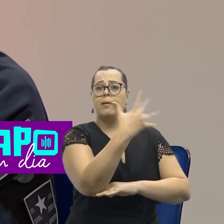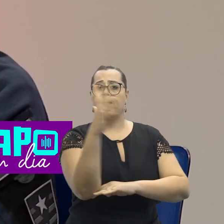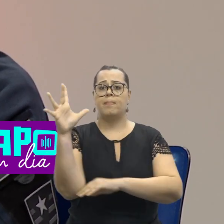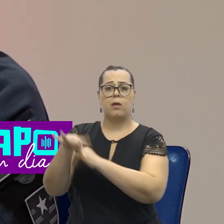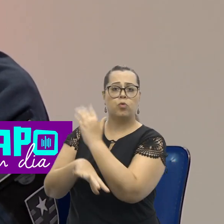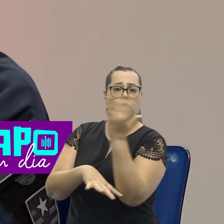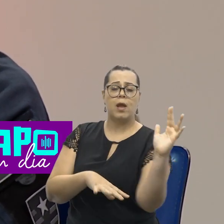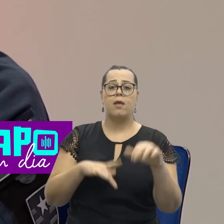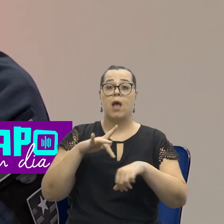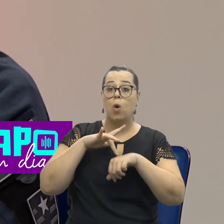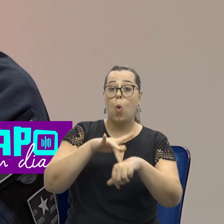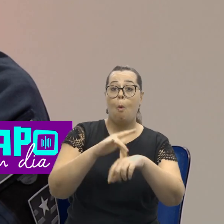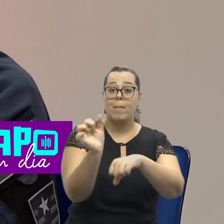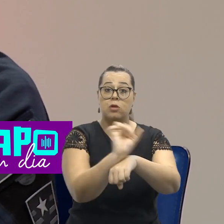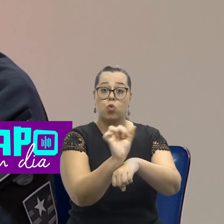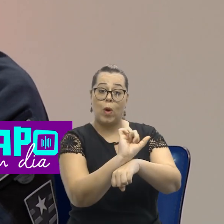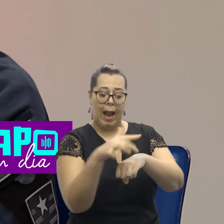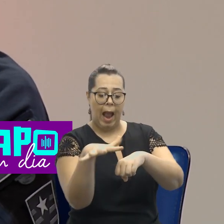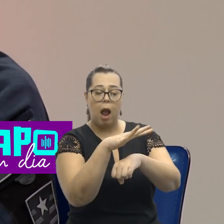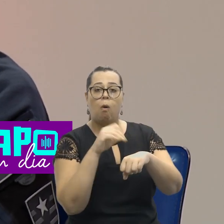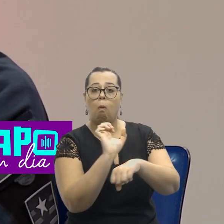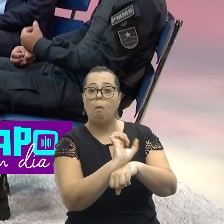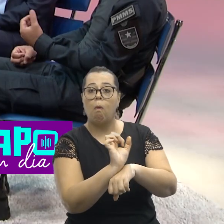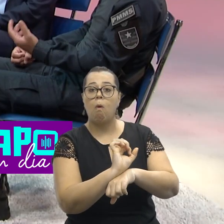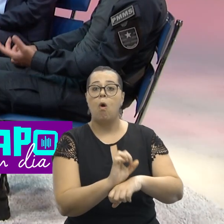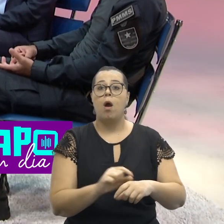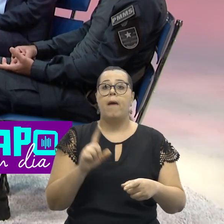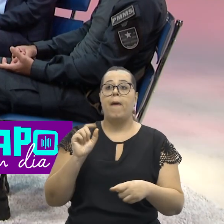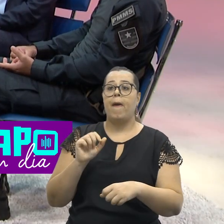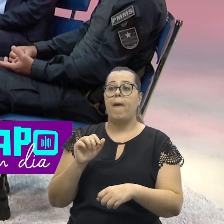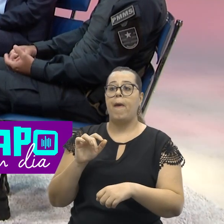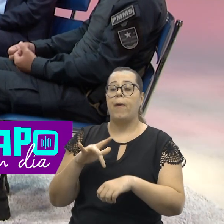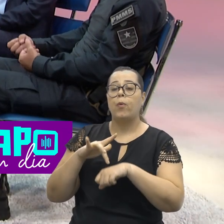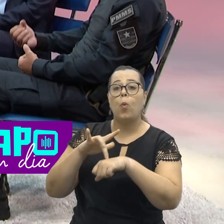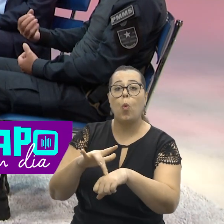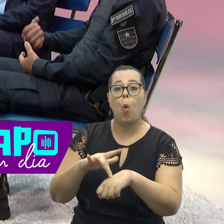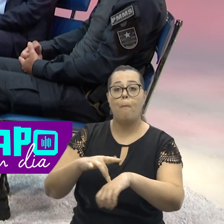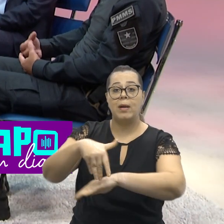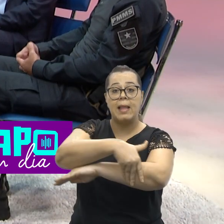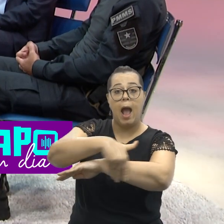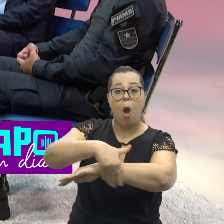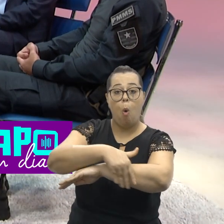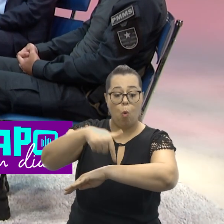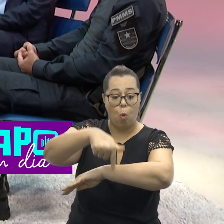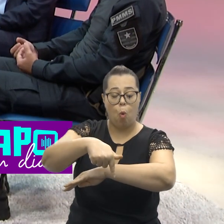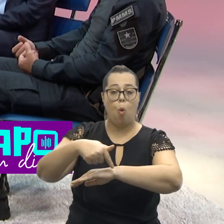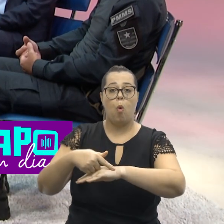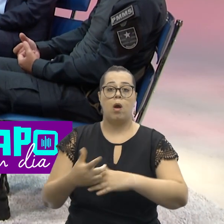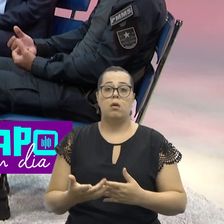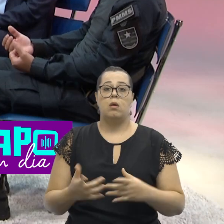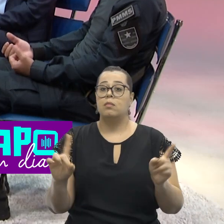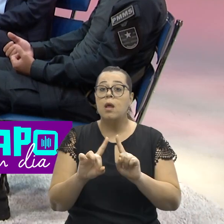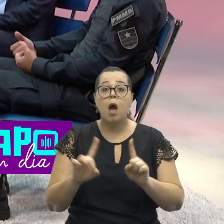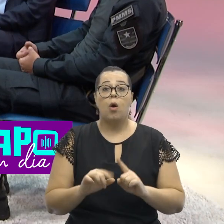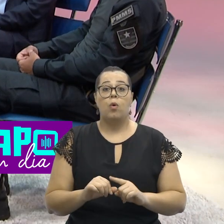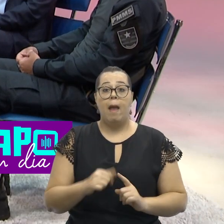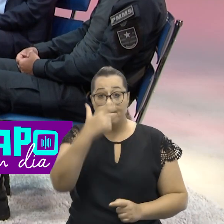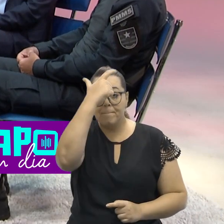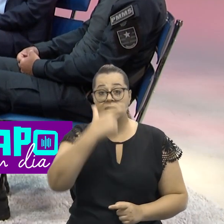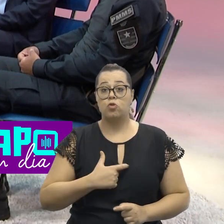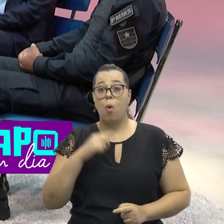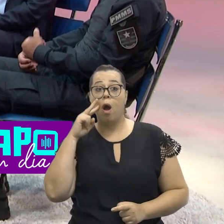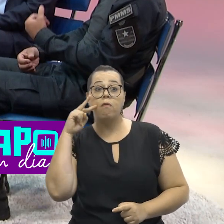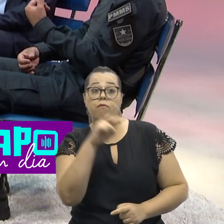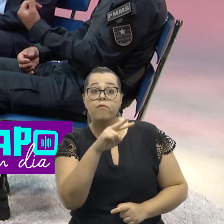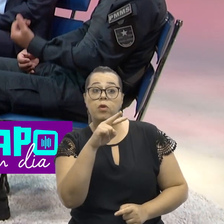da natureza, não foi uma falha mecânica, um defeito na via. Geralmente é uma questão comportamental. O que a gente quer dizer com isso?